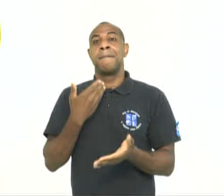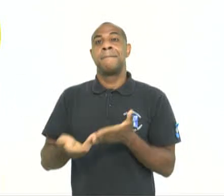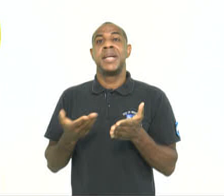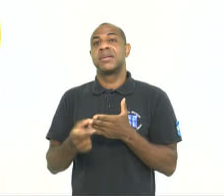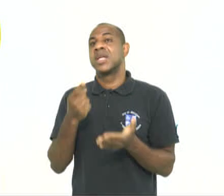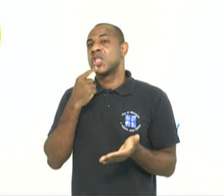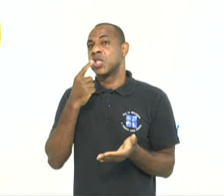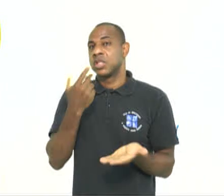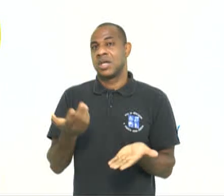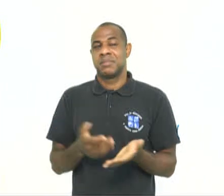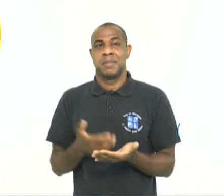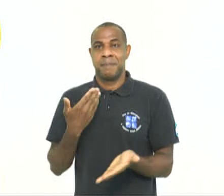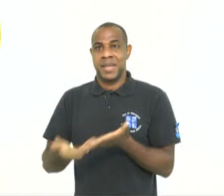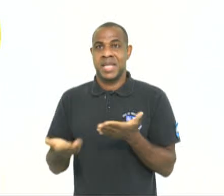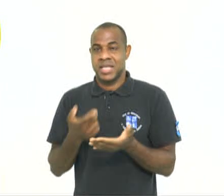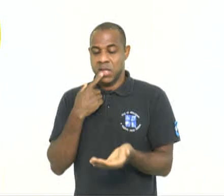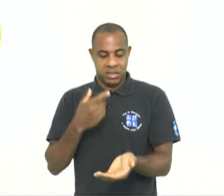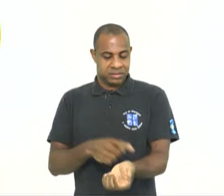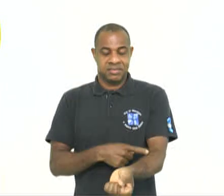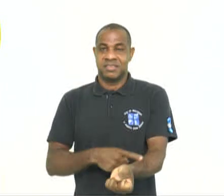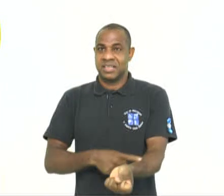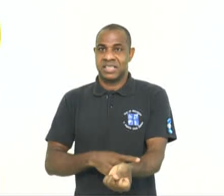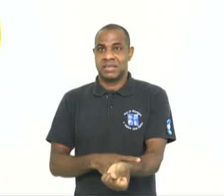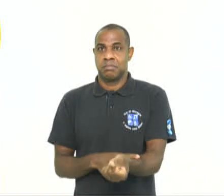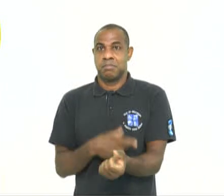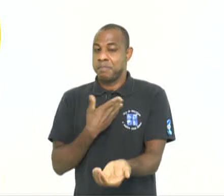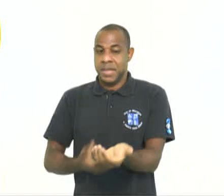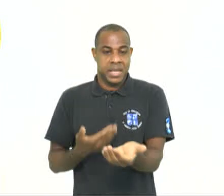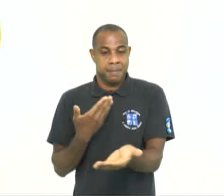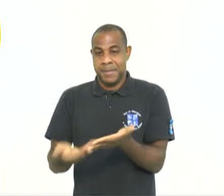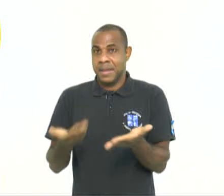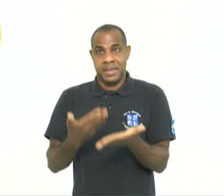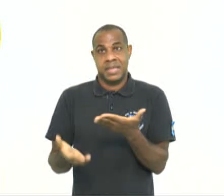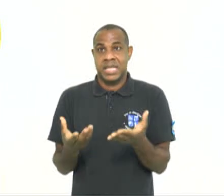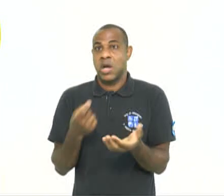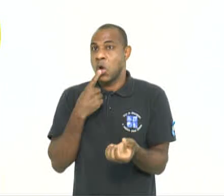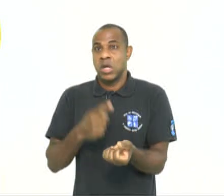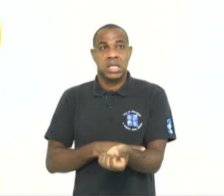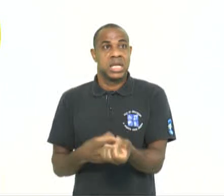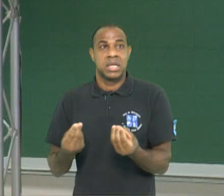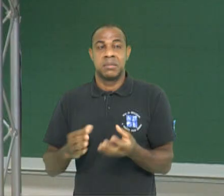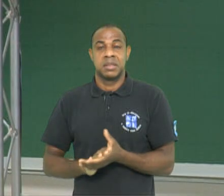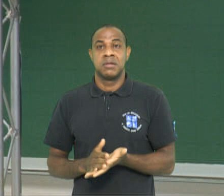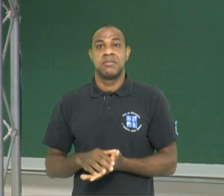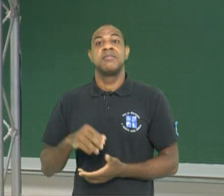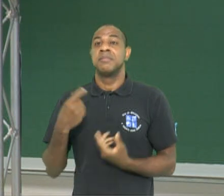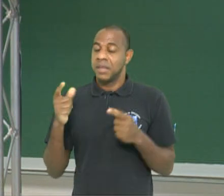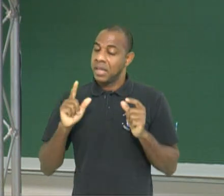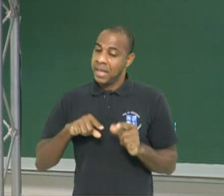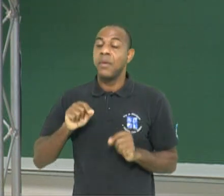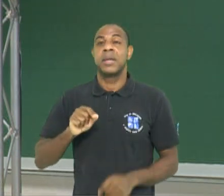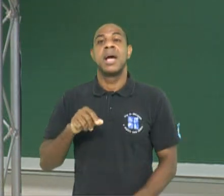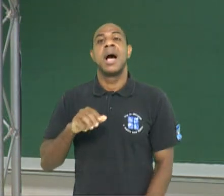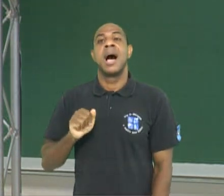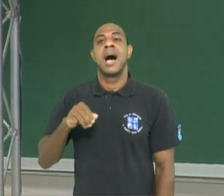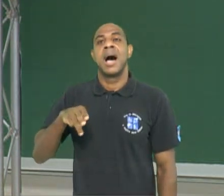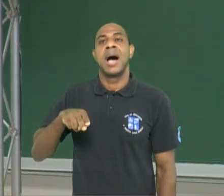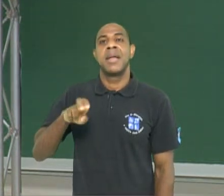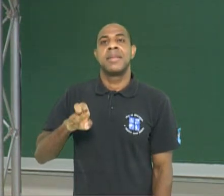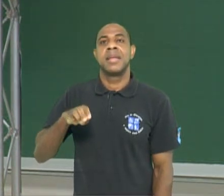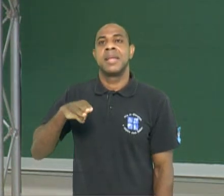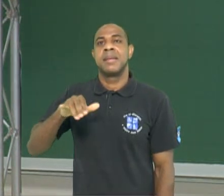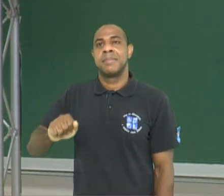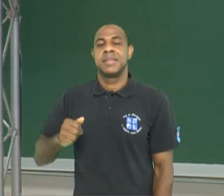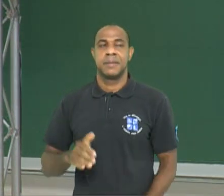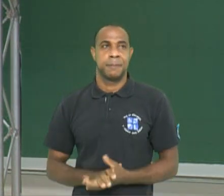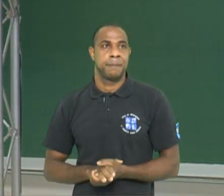teve uma hemorragia, perdeu uma quantidade grande de sangue e entrou num quadro de anemia, né? Baixou ali o nível, né, de sangue, entrou